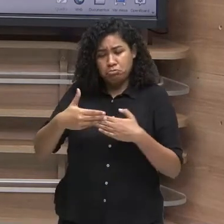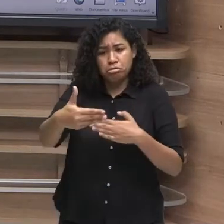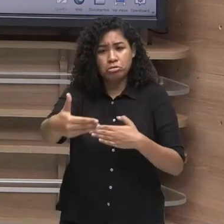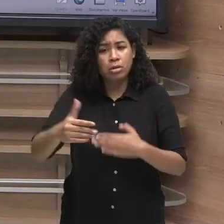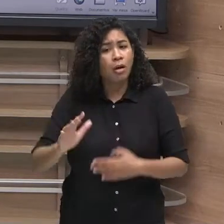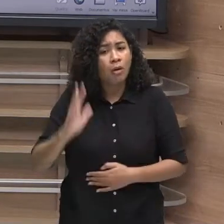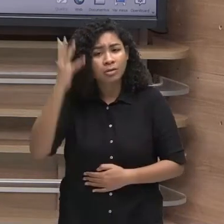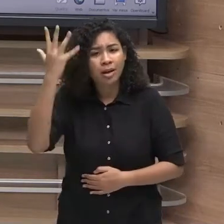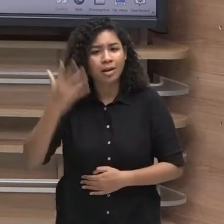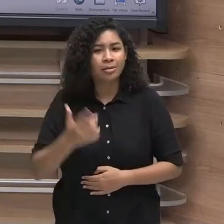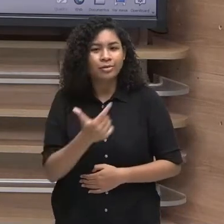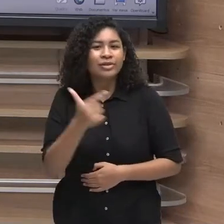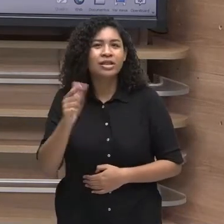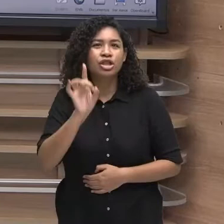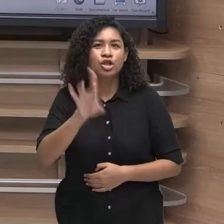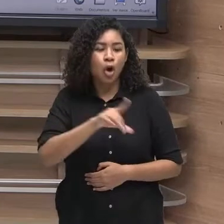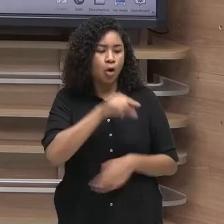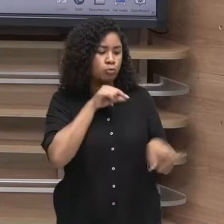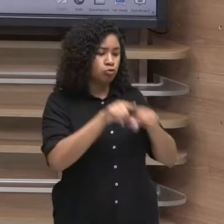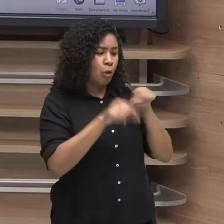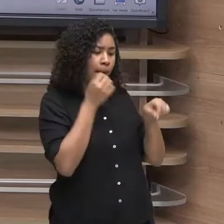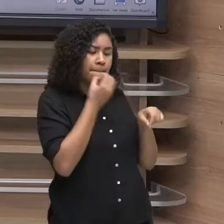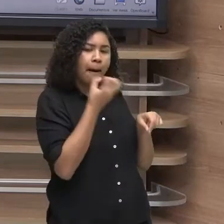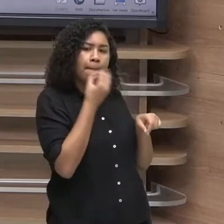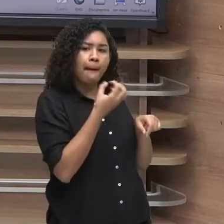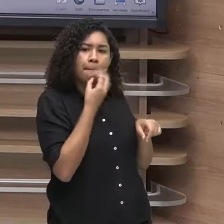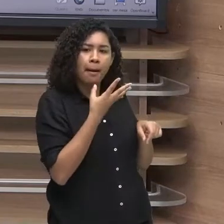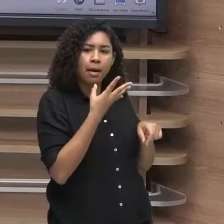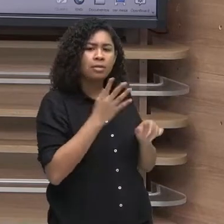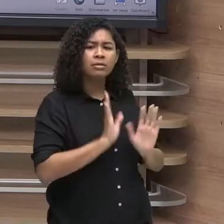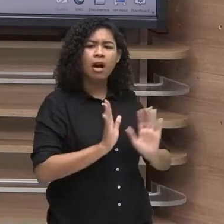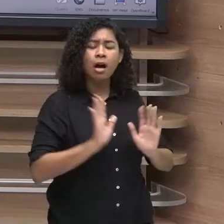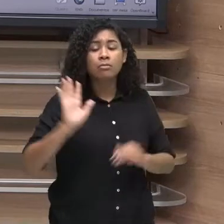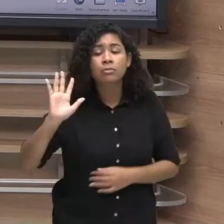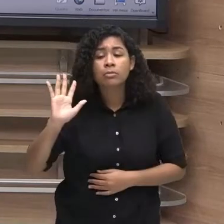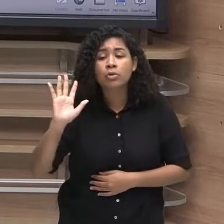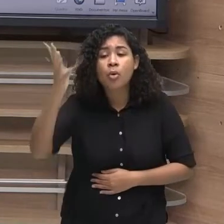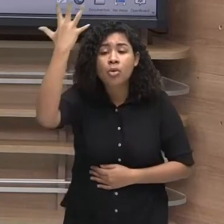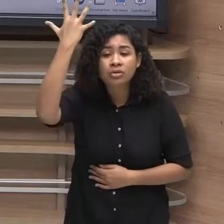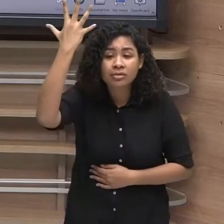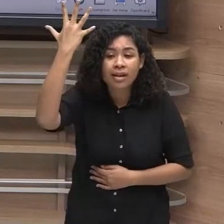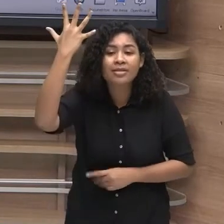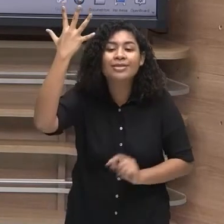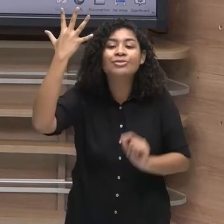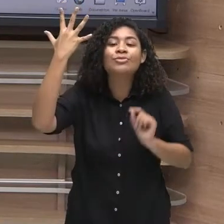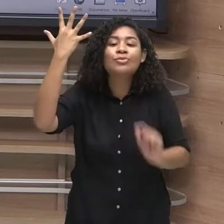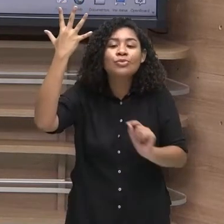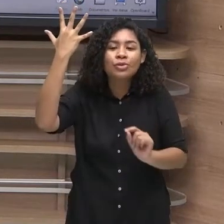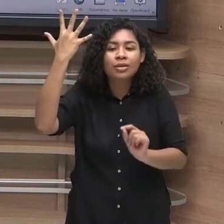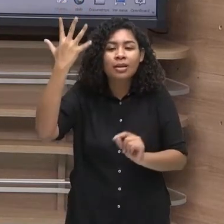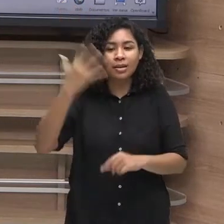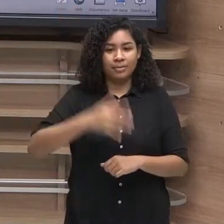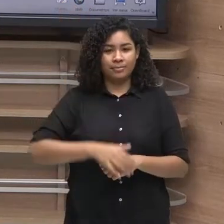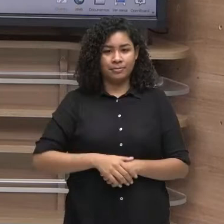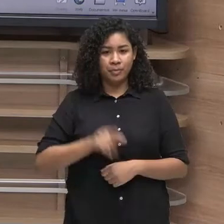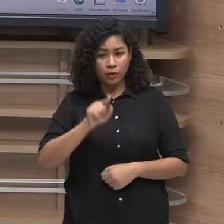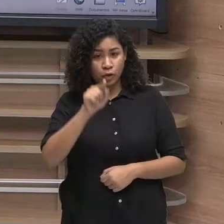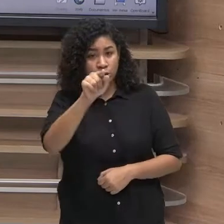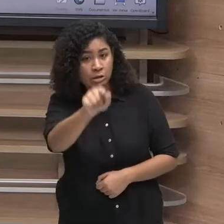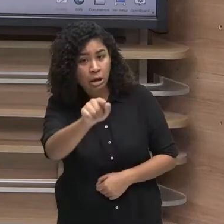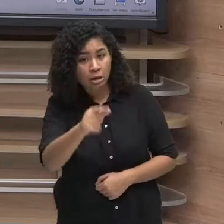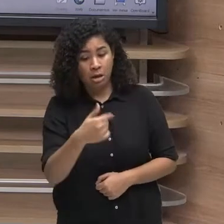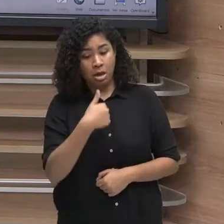boas decisões. Mas às vezes pode acontecer também de tanto você quanto